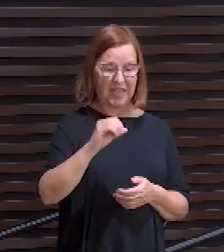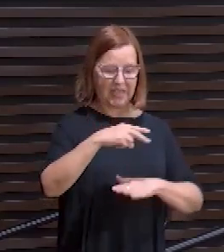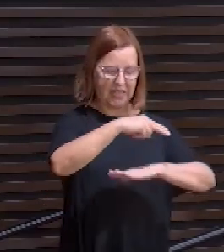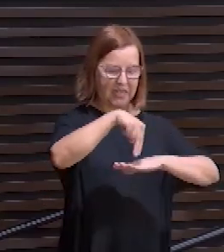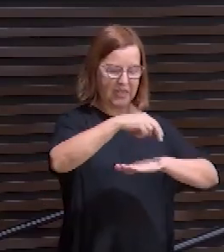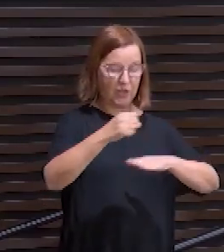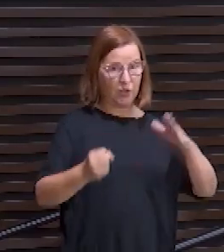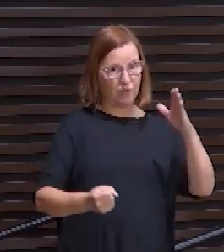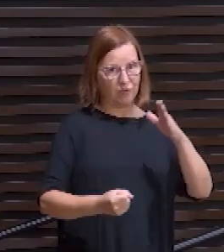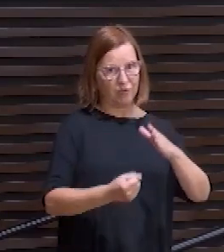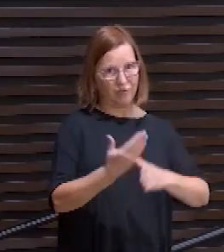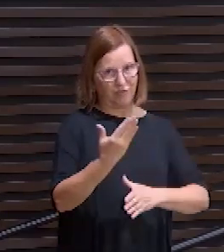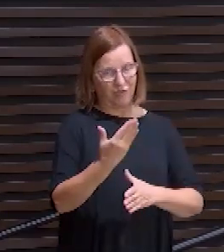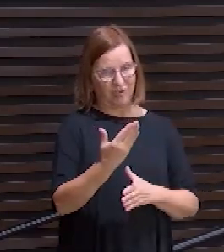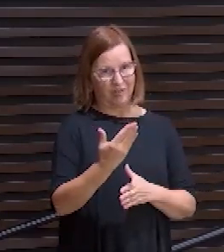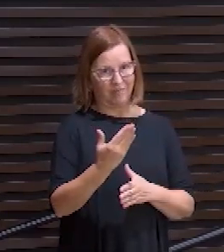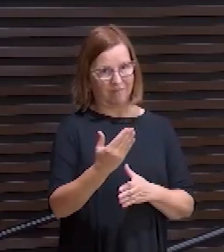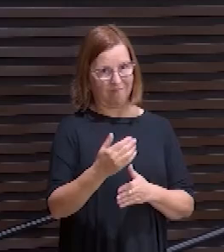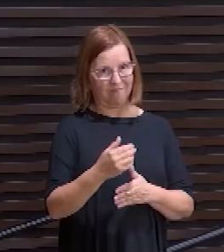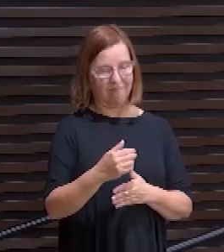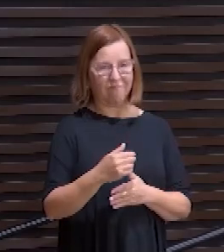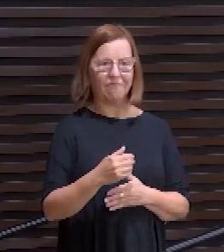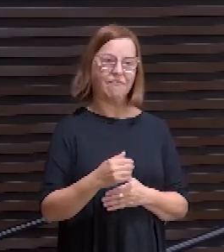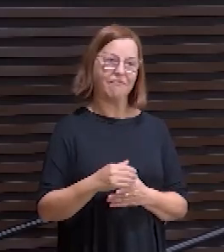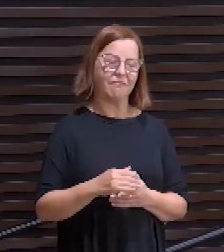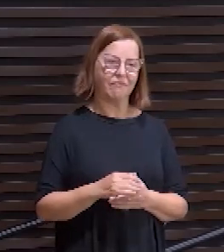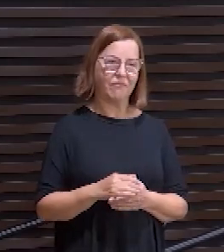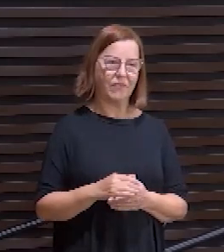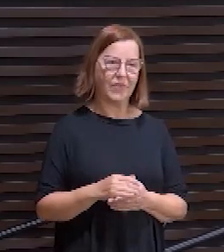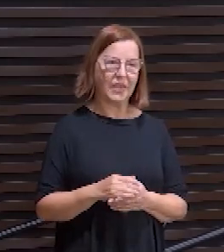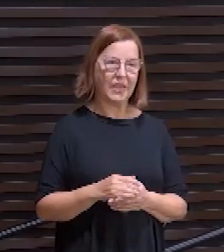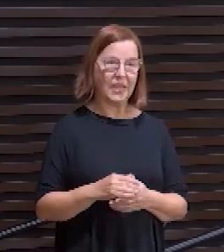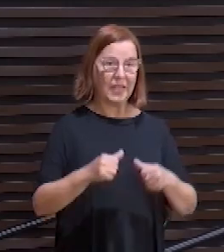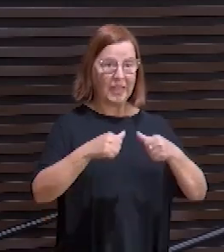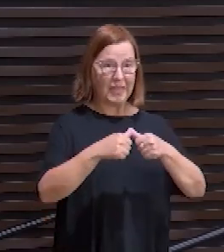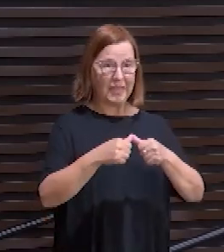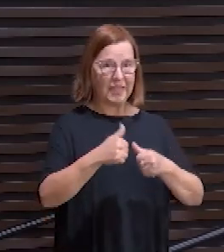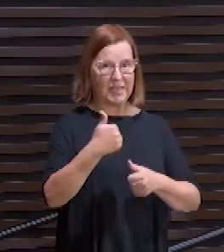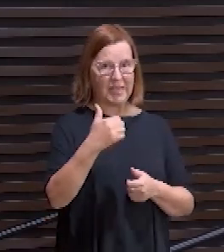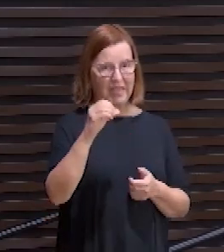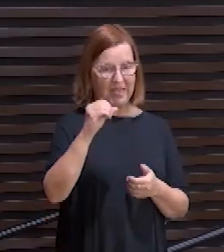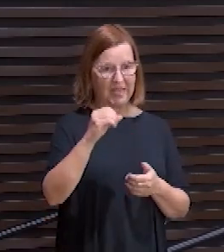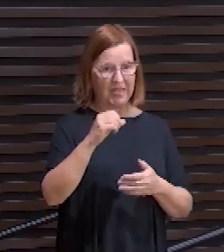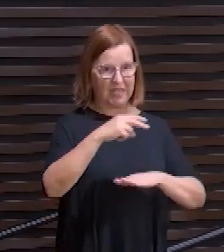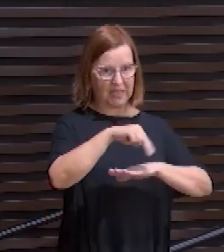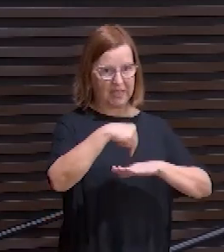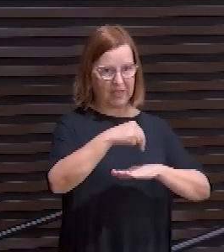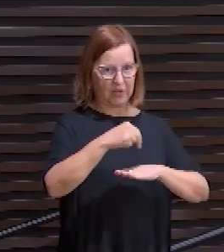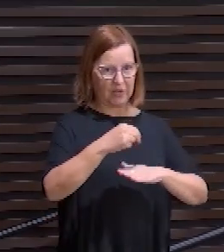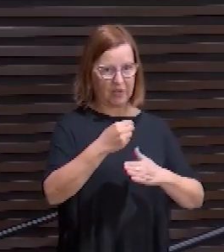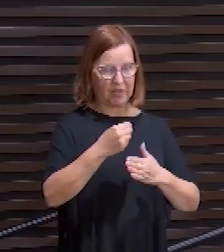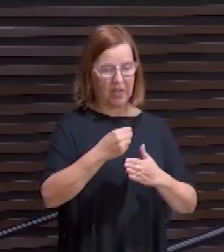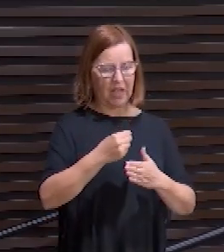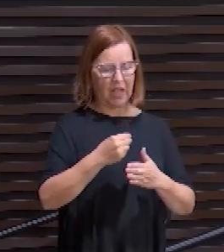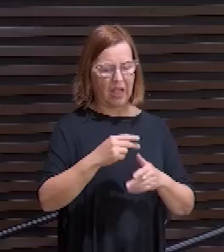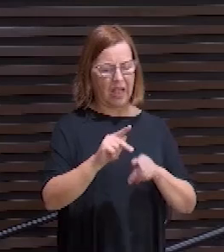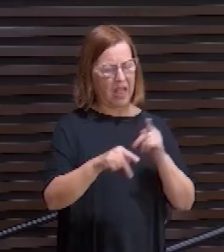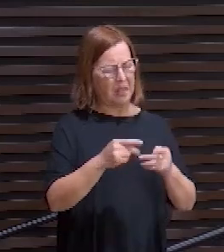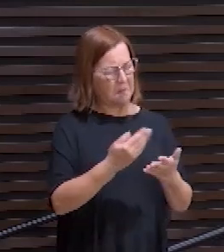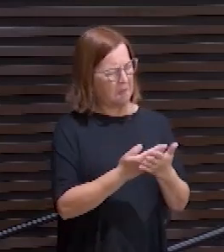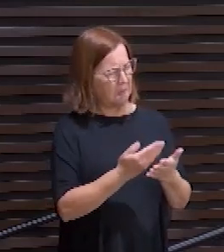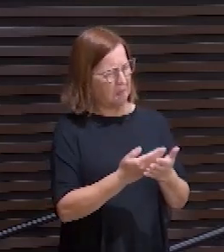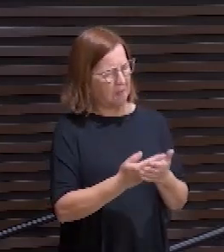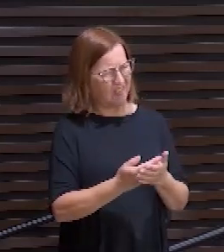do Império Romano. Sobre essas 10 nações, os estudiosos divergem. Uns entendem que é um